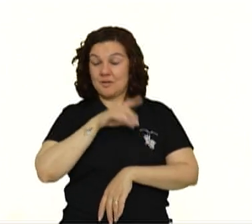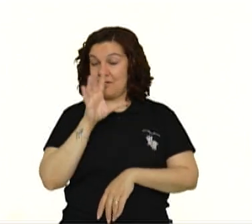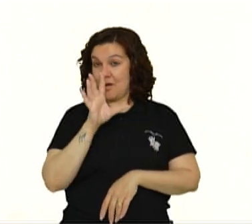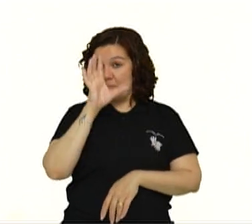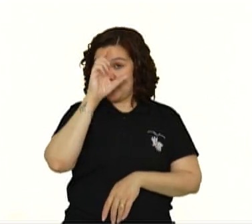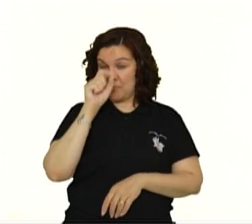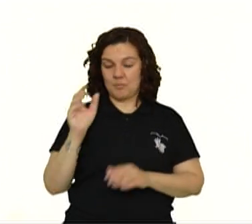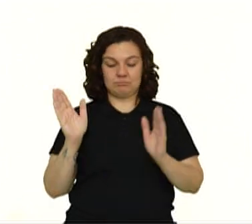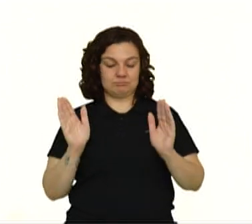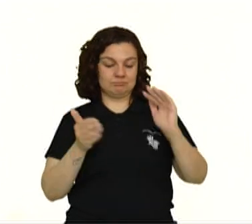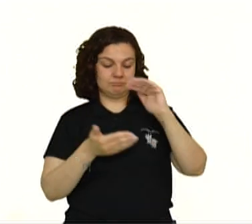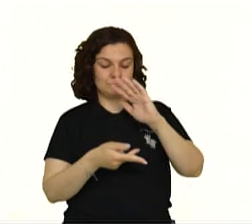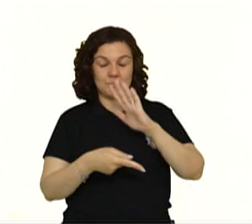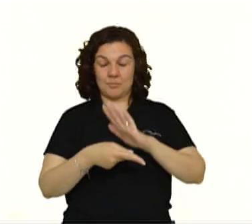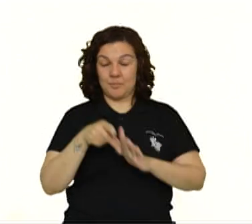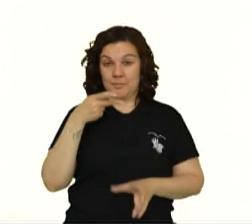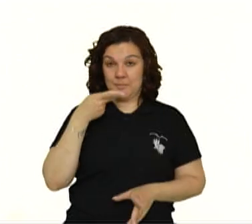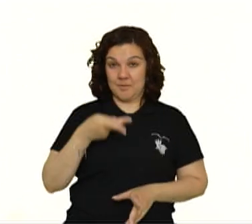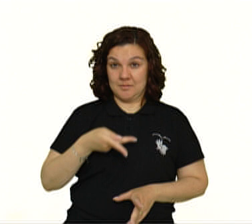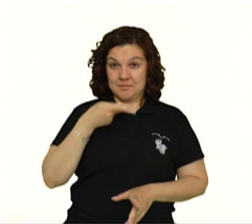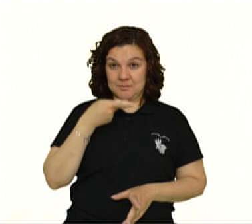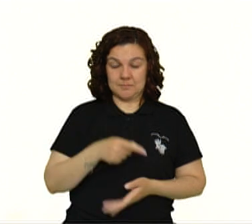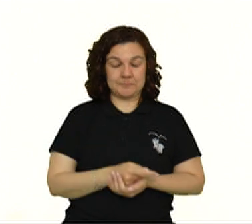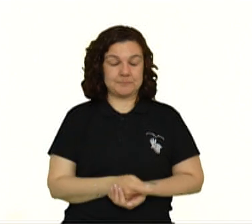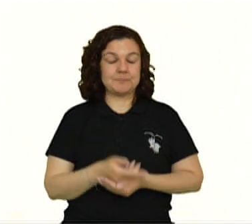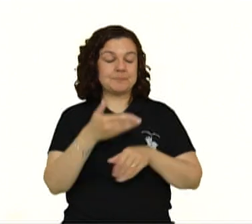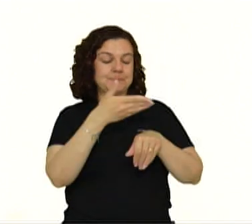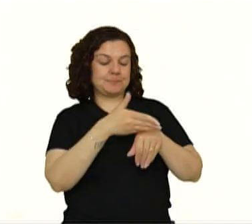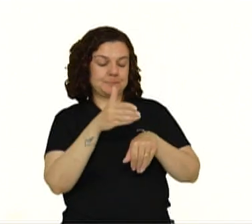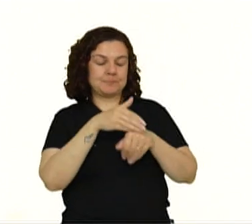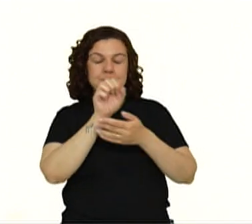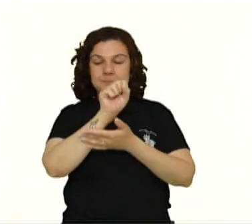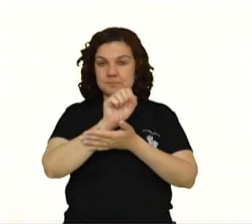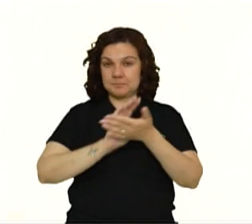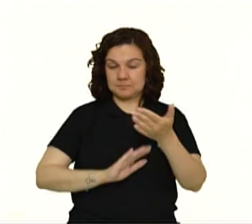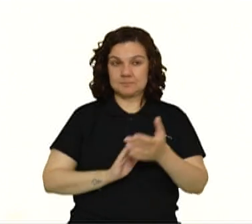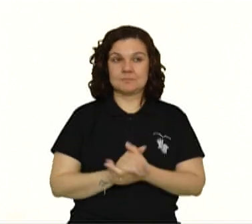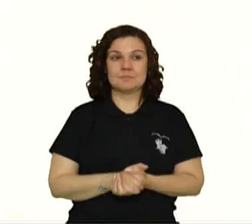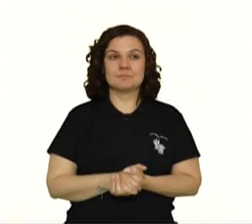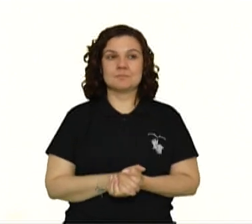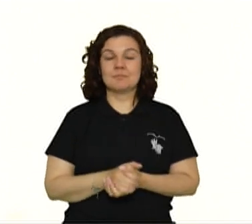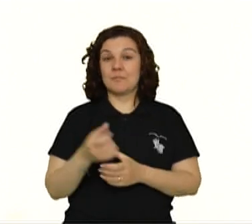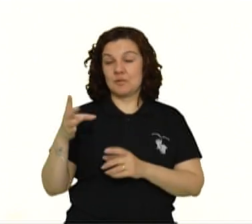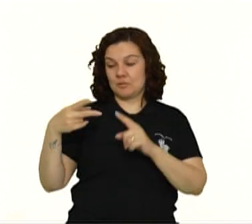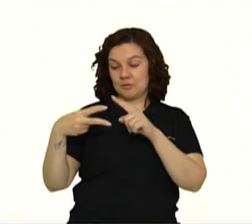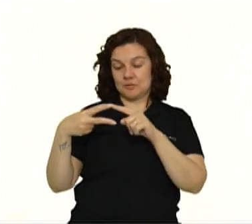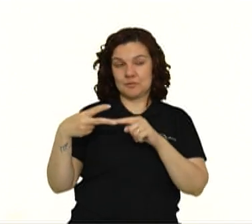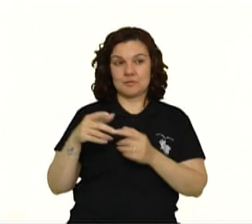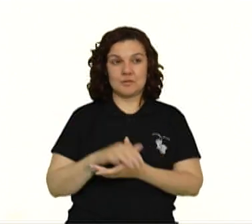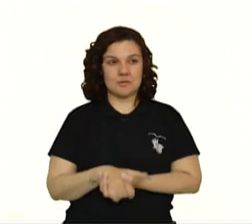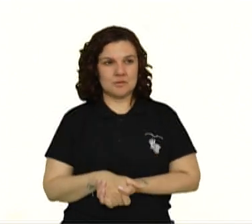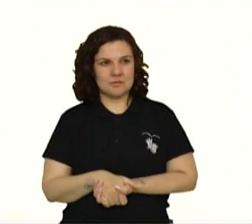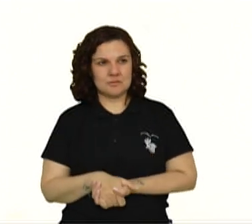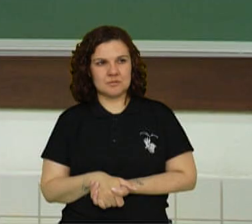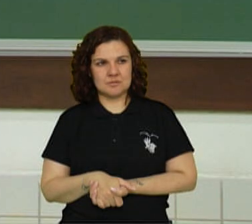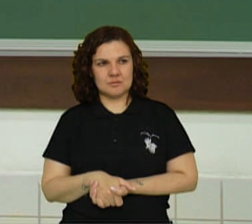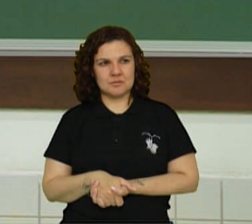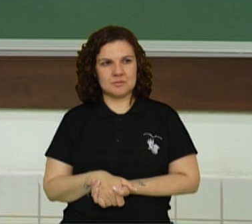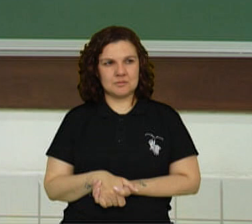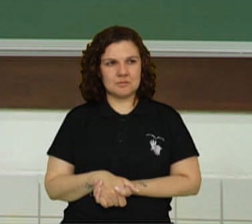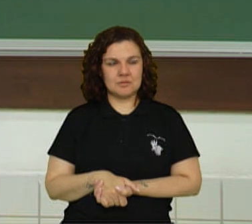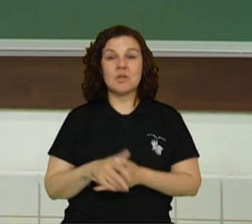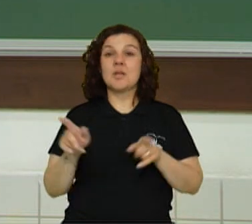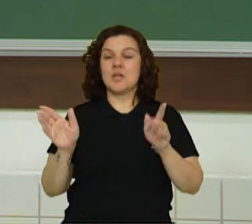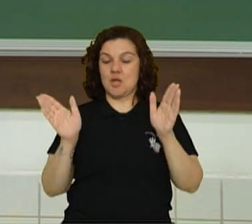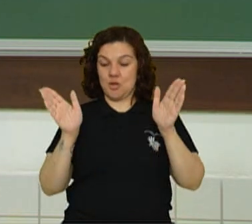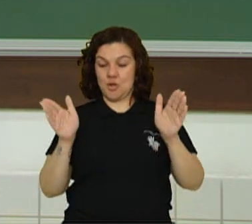vimos poliedros de Platão, resolvemos exercícios de apenas 2. Resolvemos exercícios do cubo